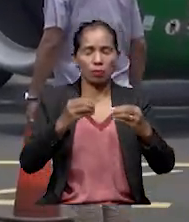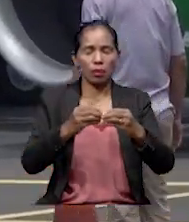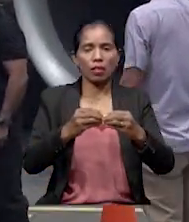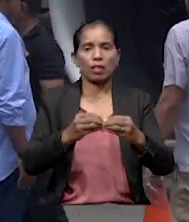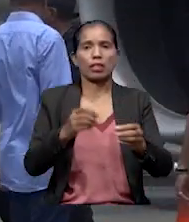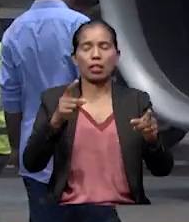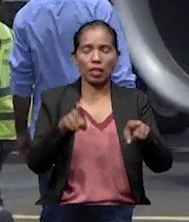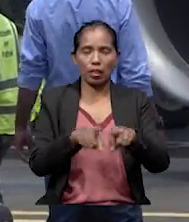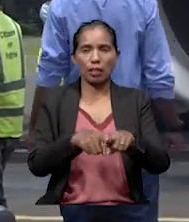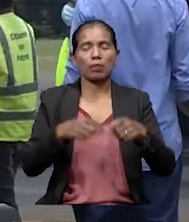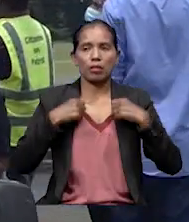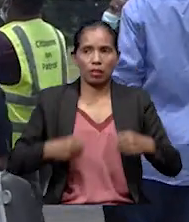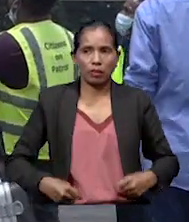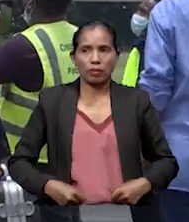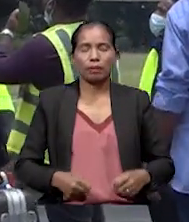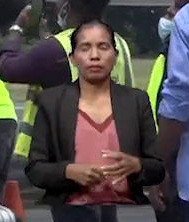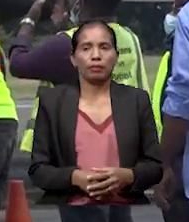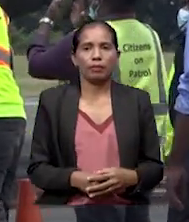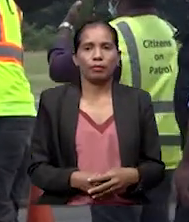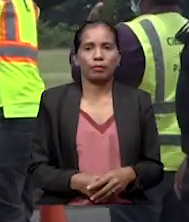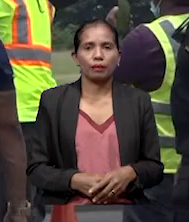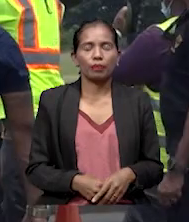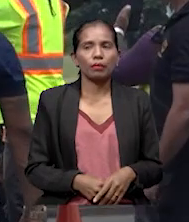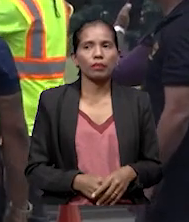halomos tratamento Saudi.